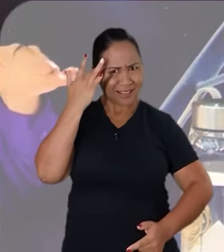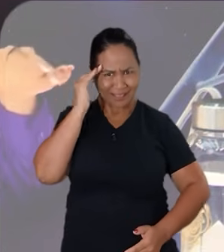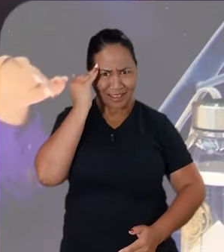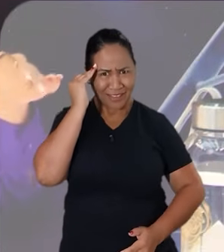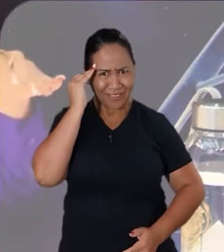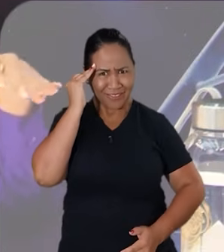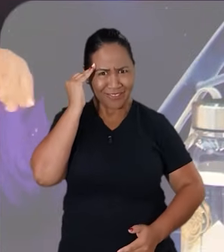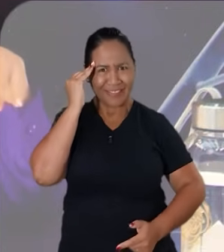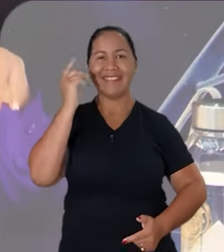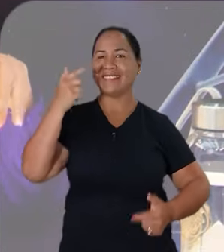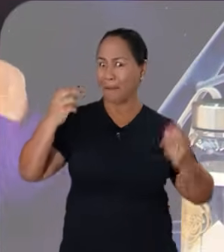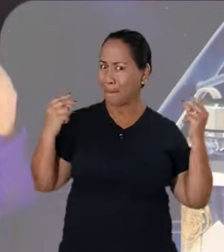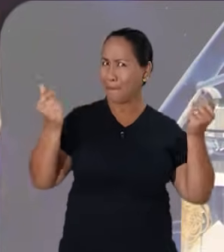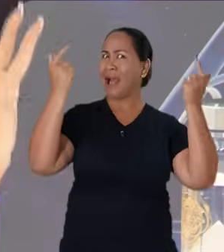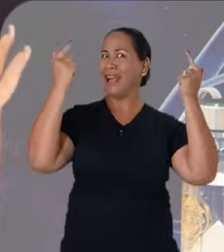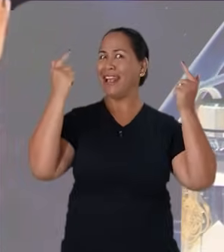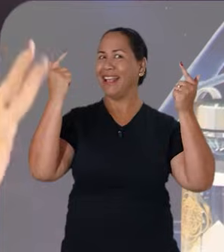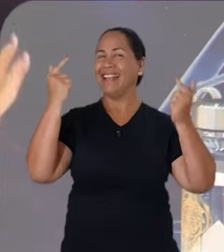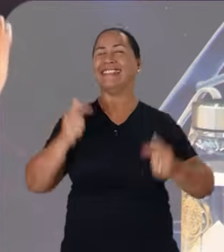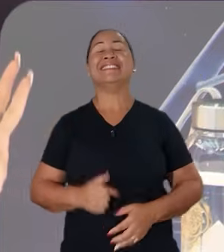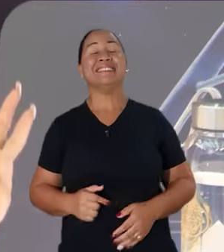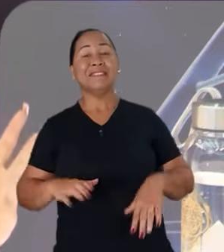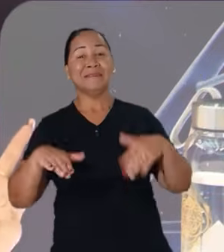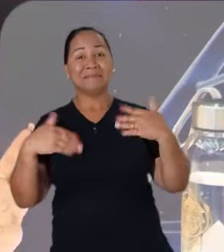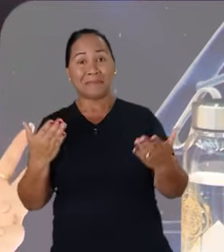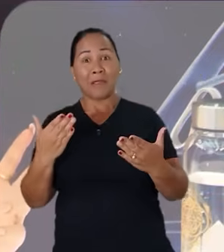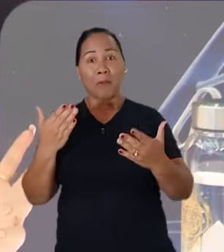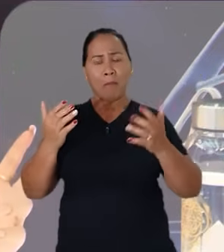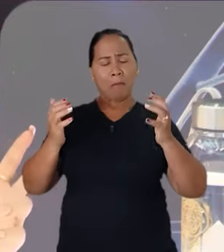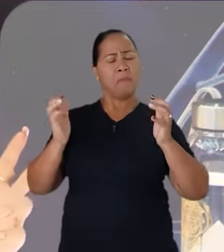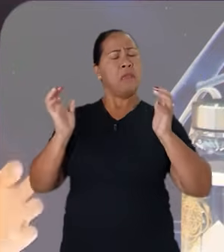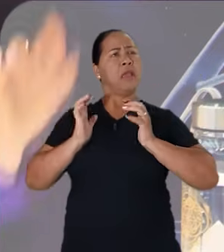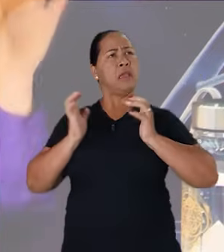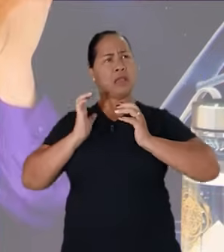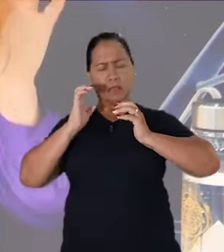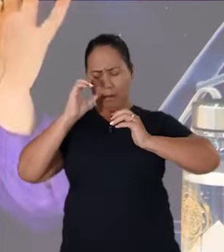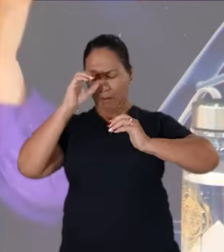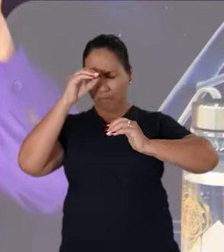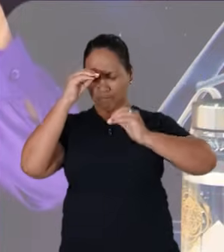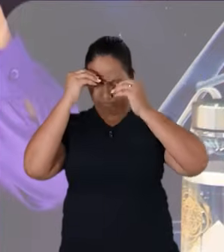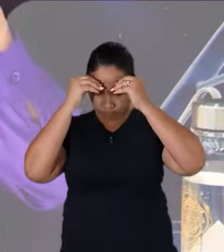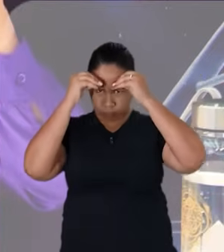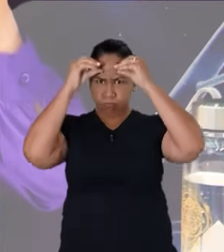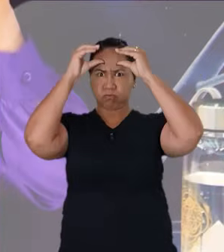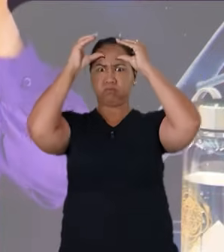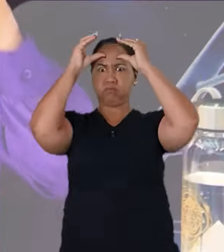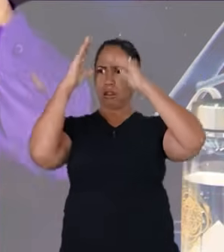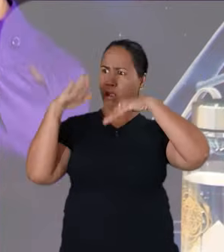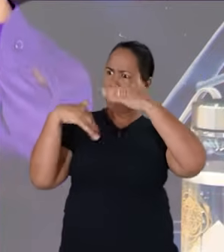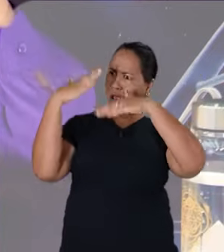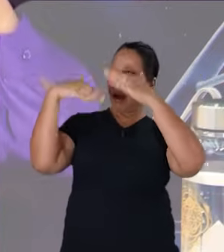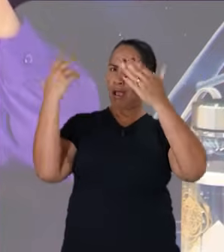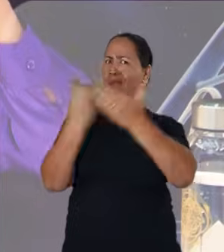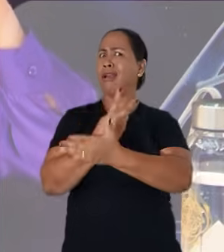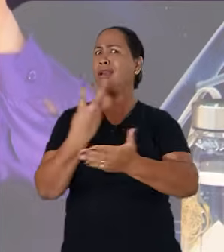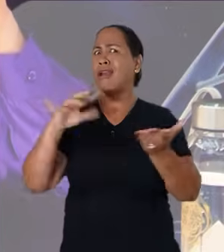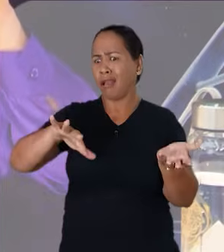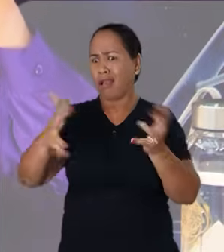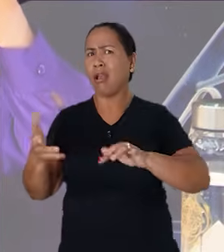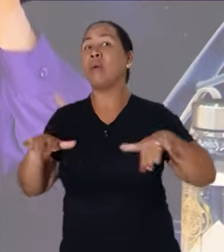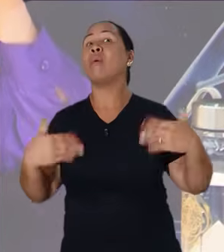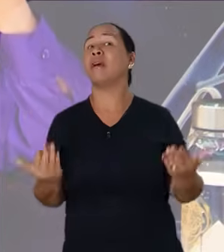Vou de novo, vai gritando bingo quem entendeu. A prosperidade no fluxo de